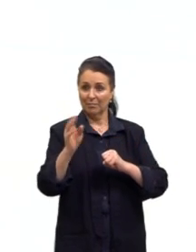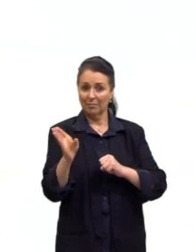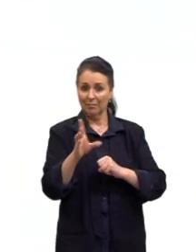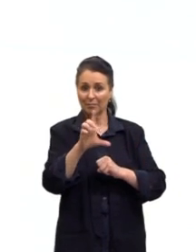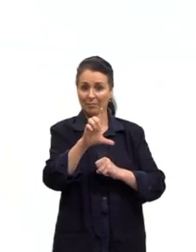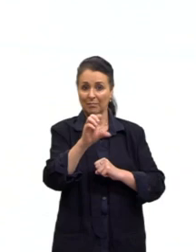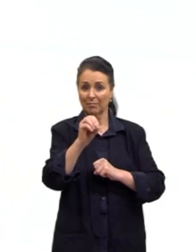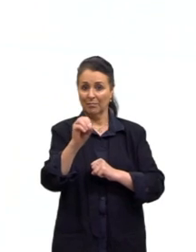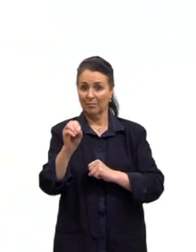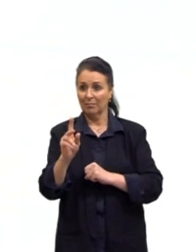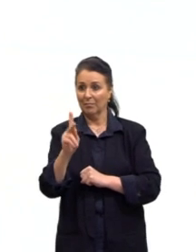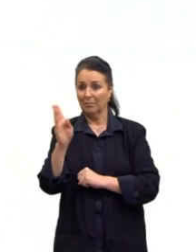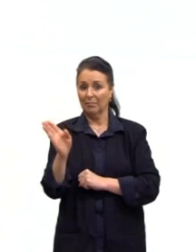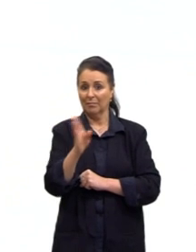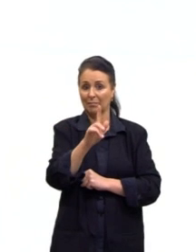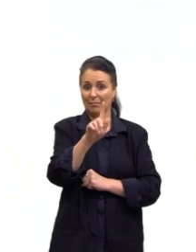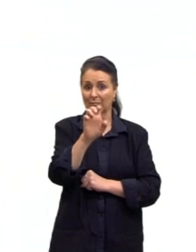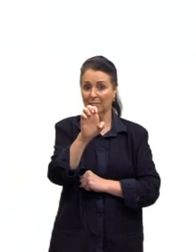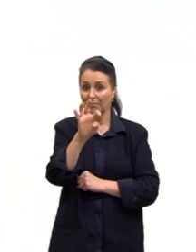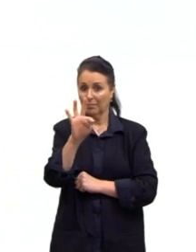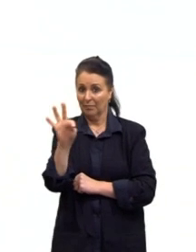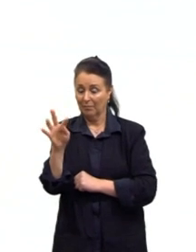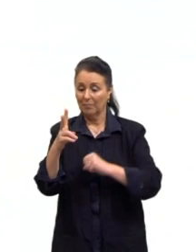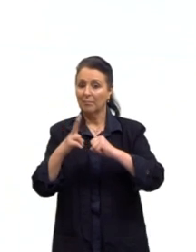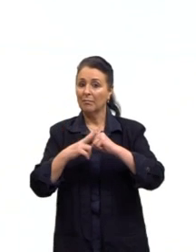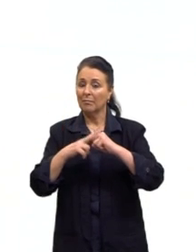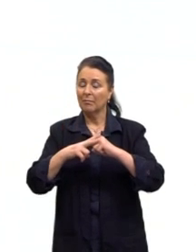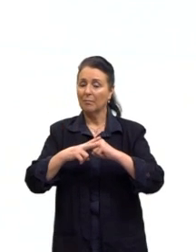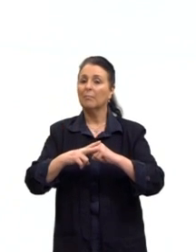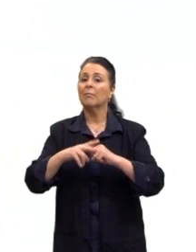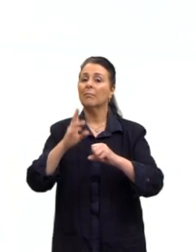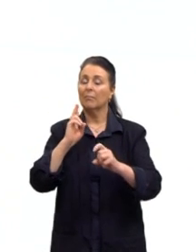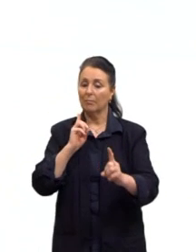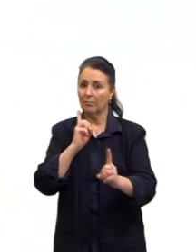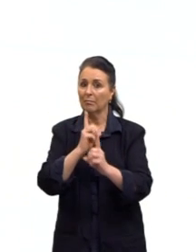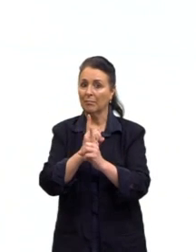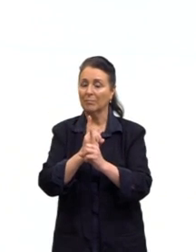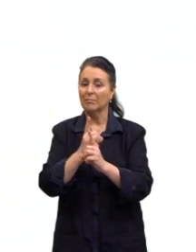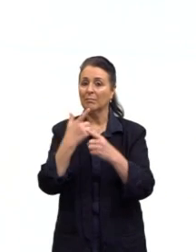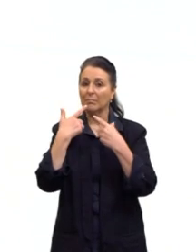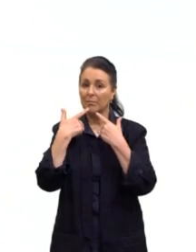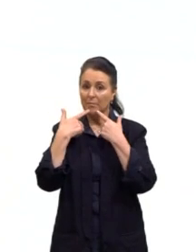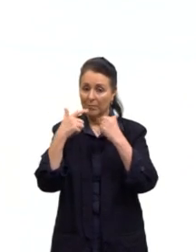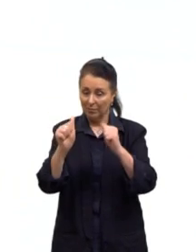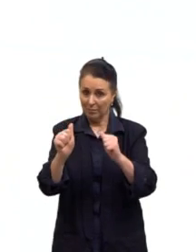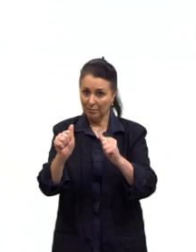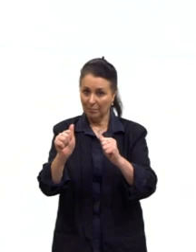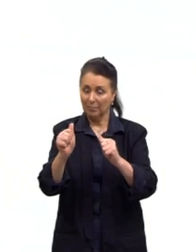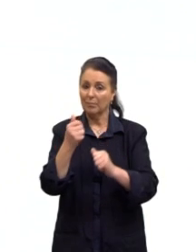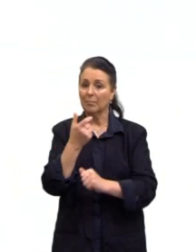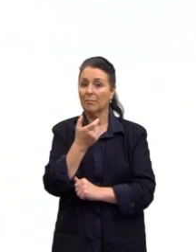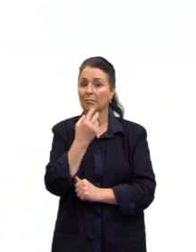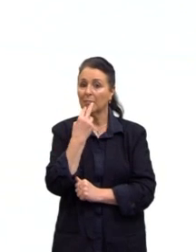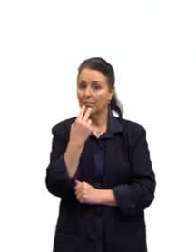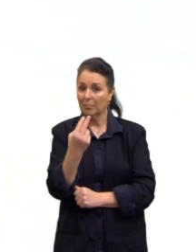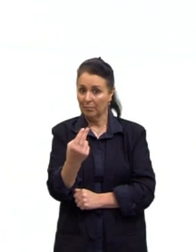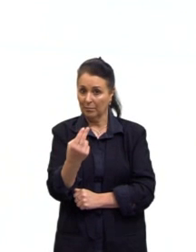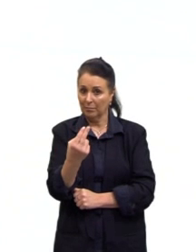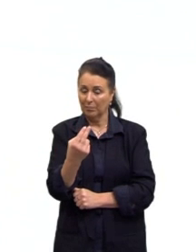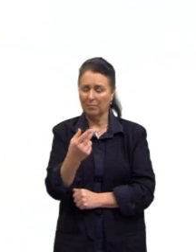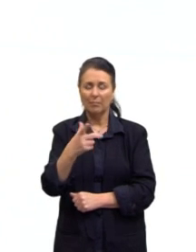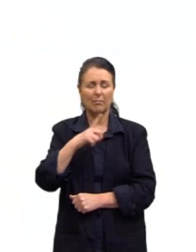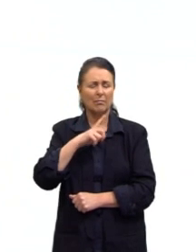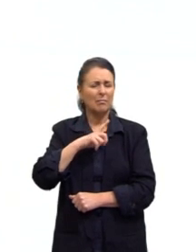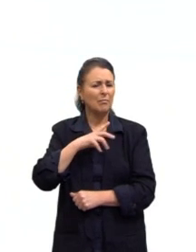gato que são os dos mais comuns que nós encontramos aí dentro da língua inglesa como freezer tem n